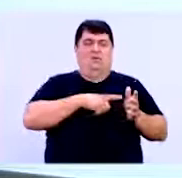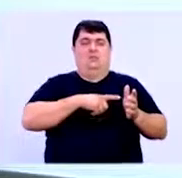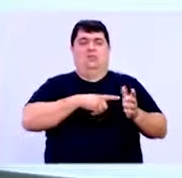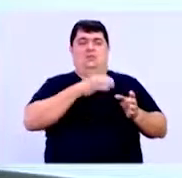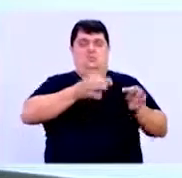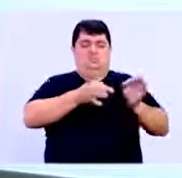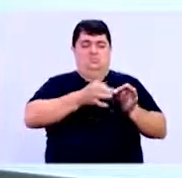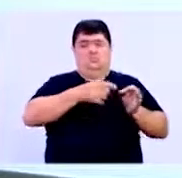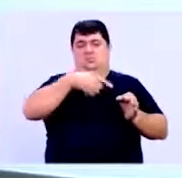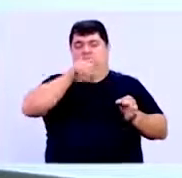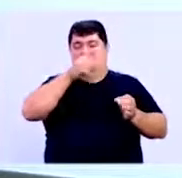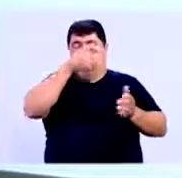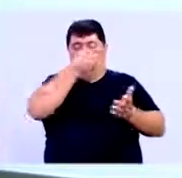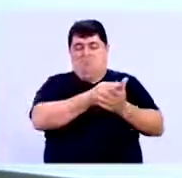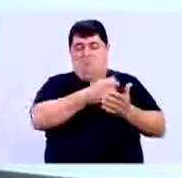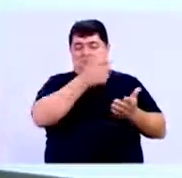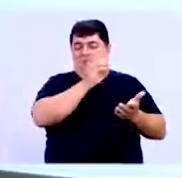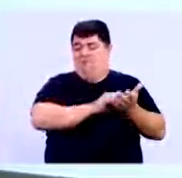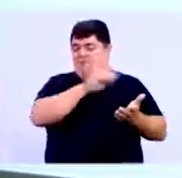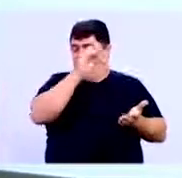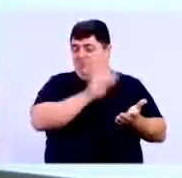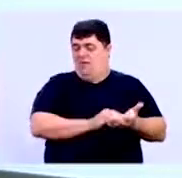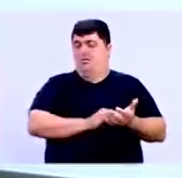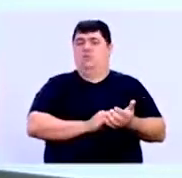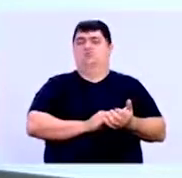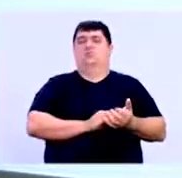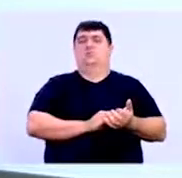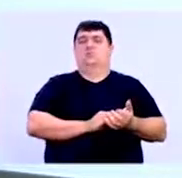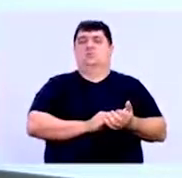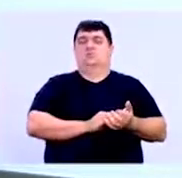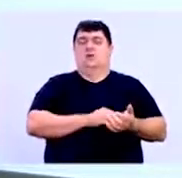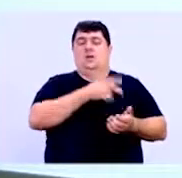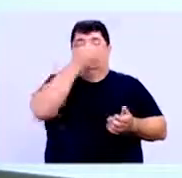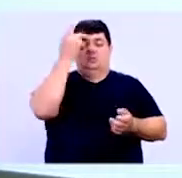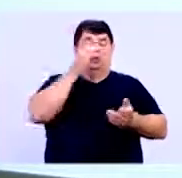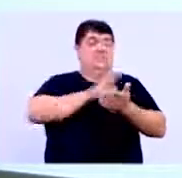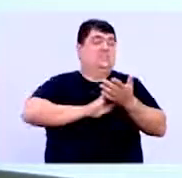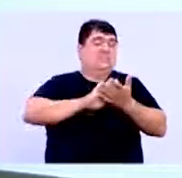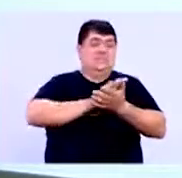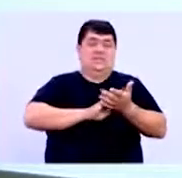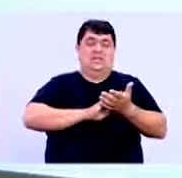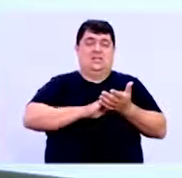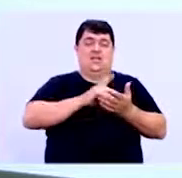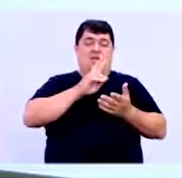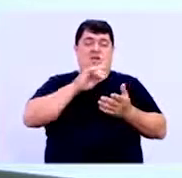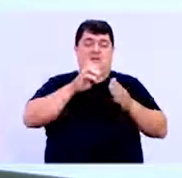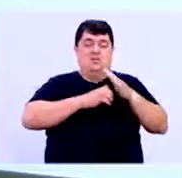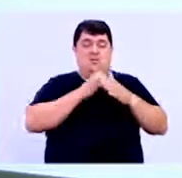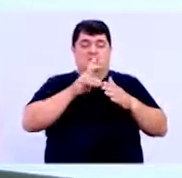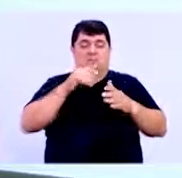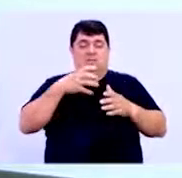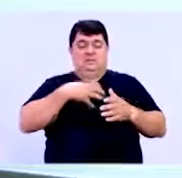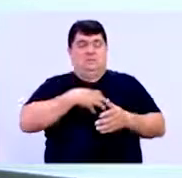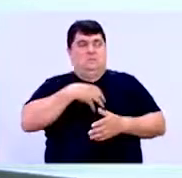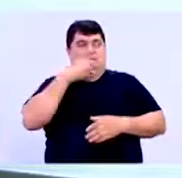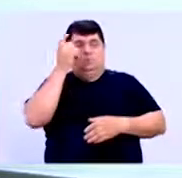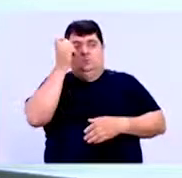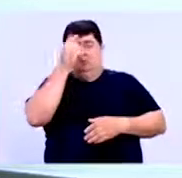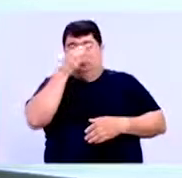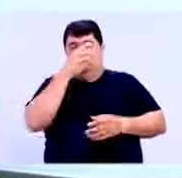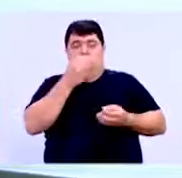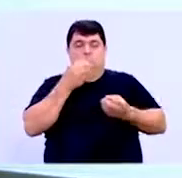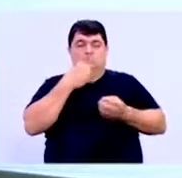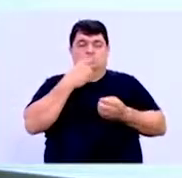empresa, ela perde crédito no mercado, e aí começa a desandar. E aí para você tomar rédea de toda essa situação